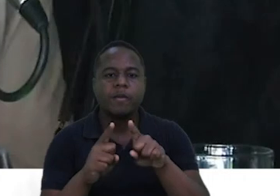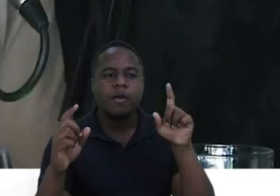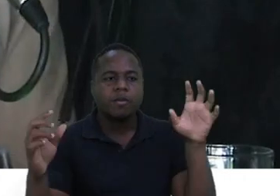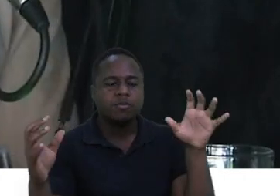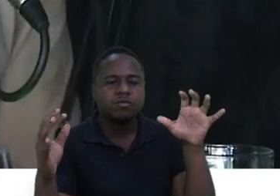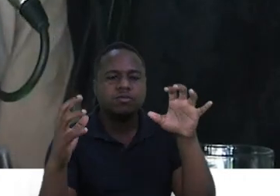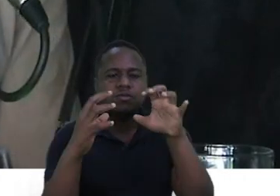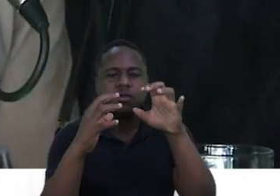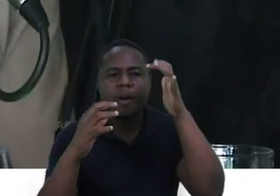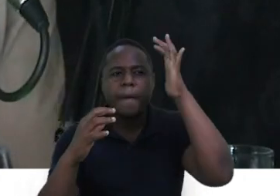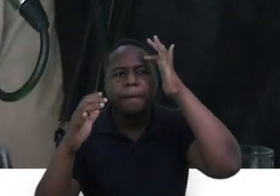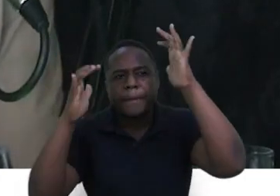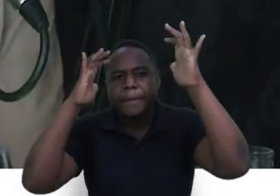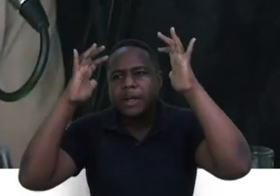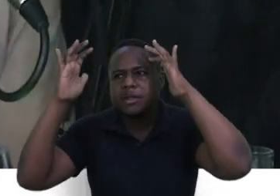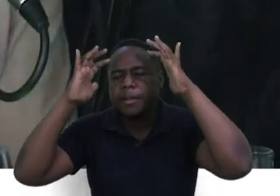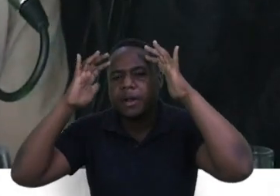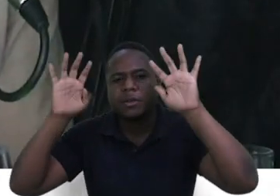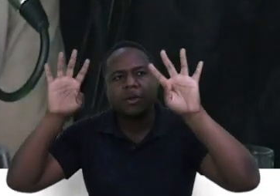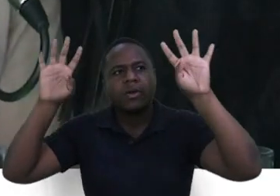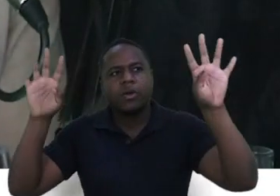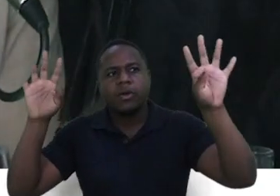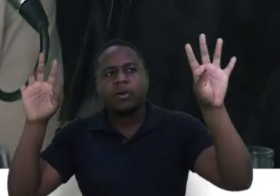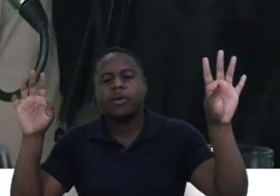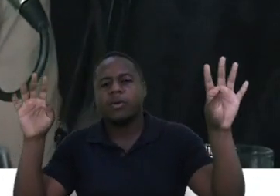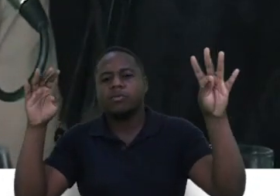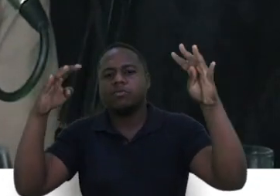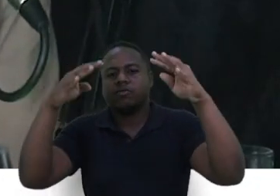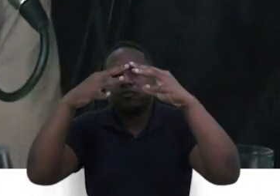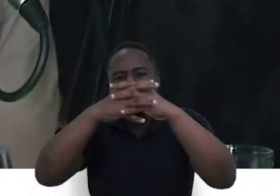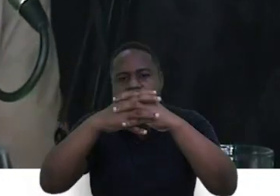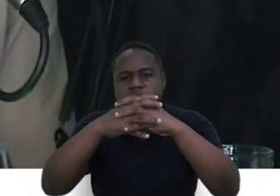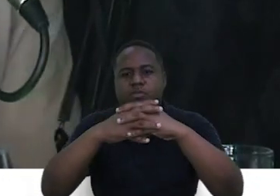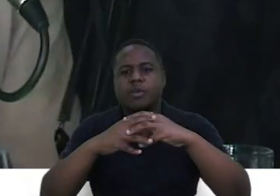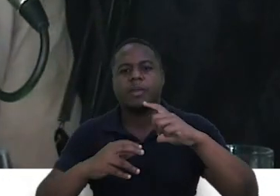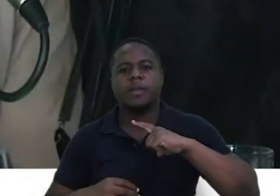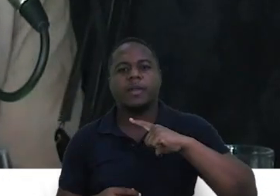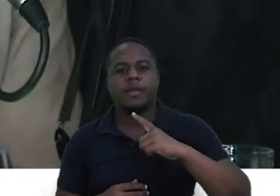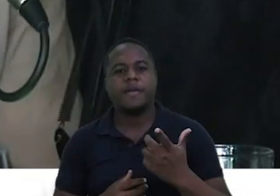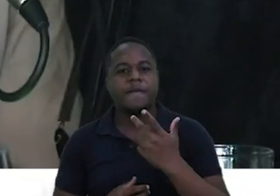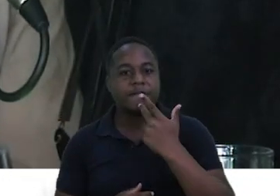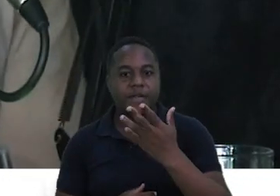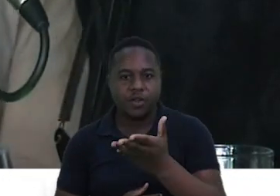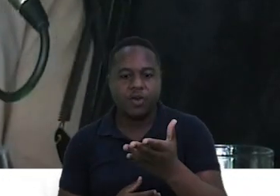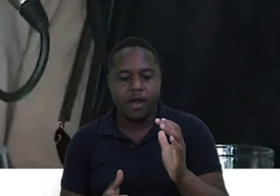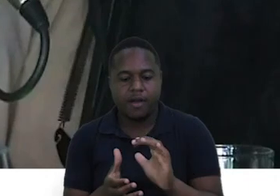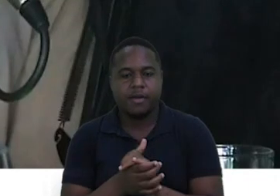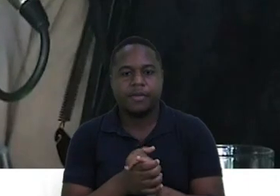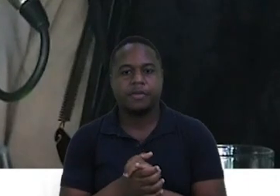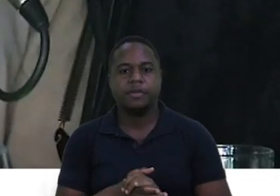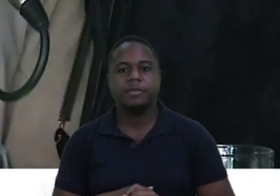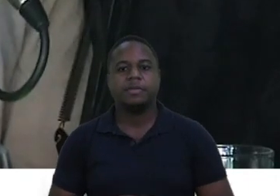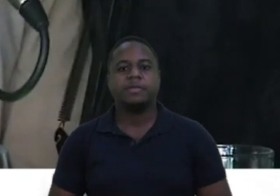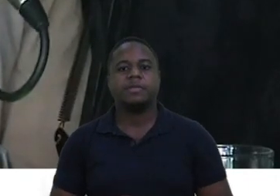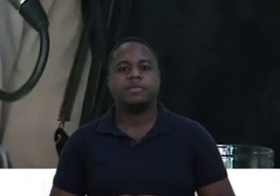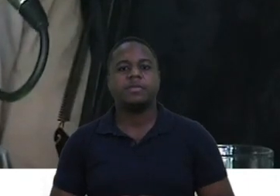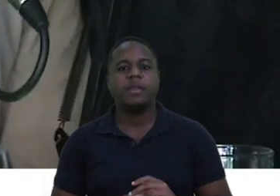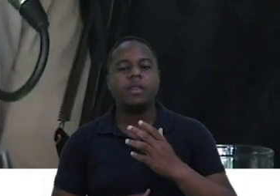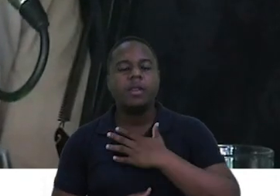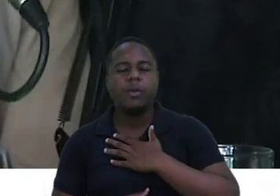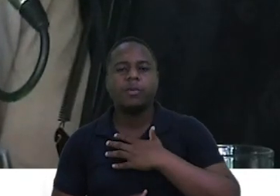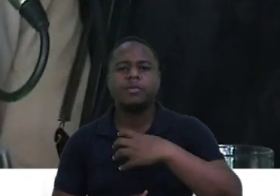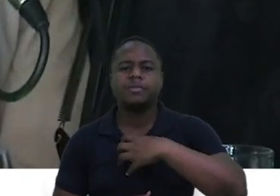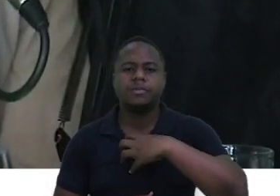de um lugar que estão construindo individualmente, quando se juntam também, porque você falou sobre o casal, né? O casal, eu sinto